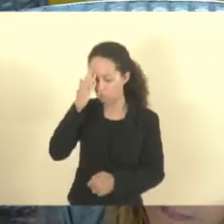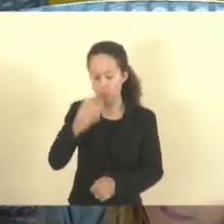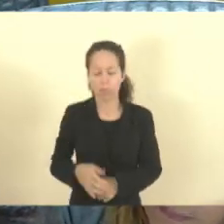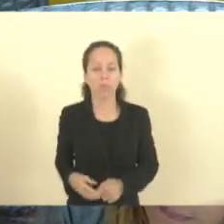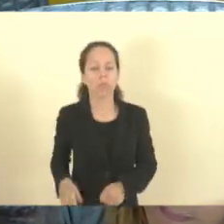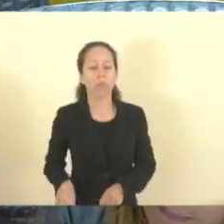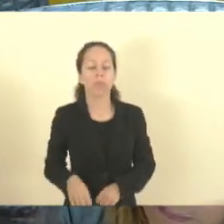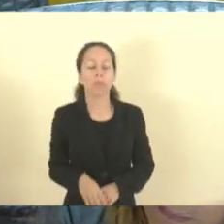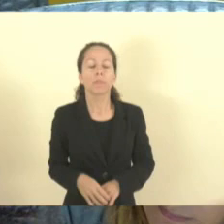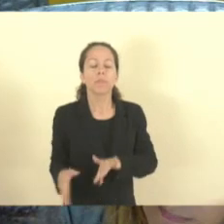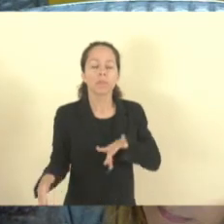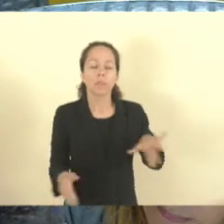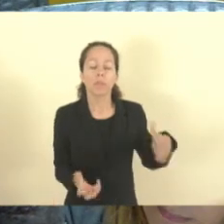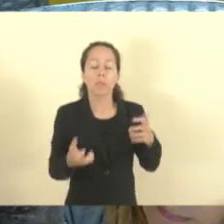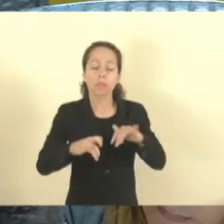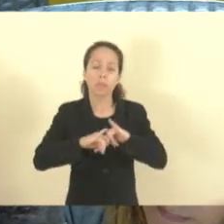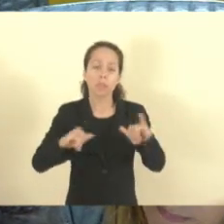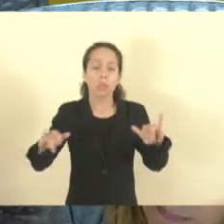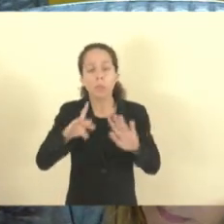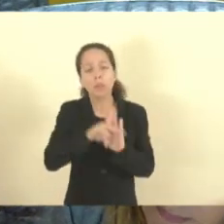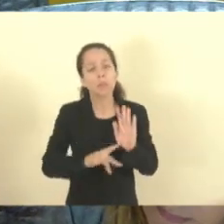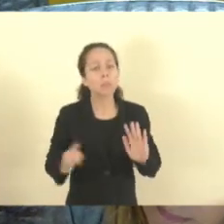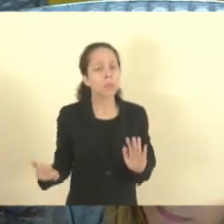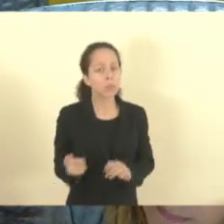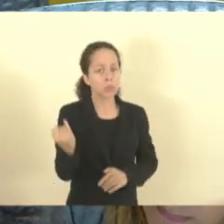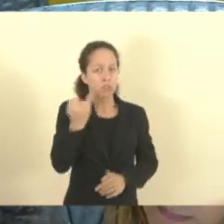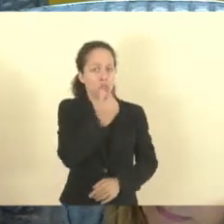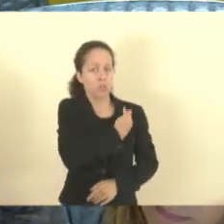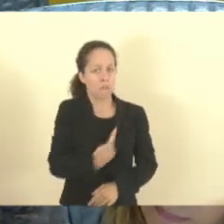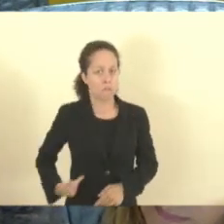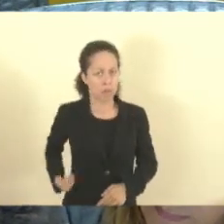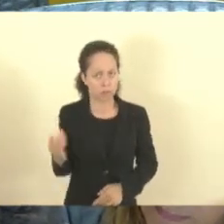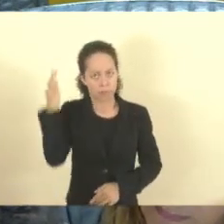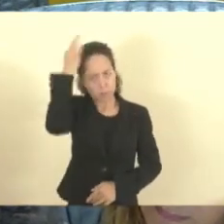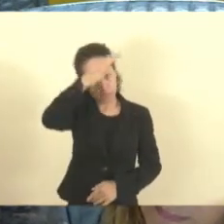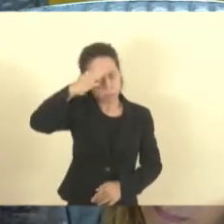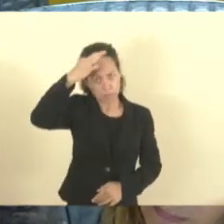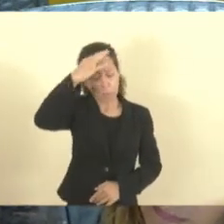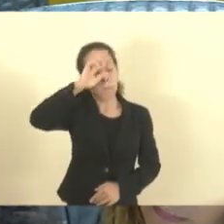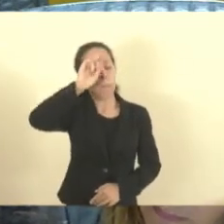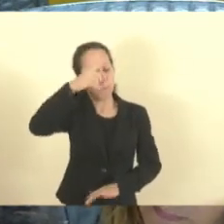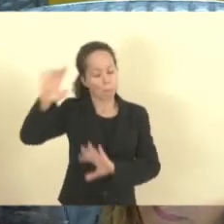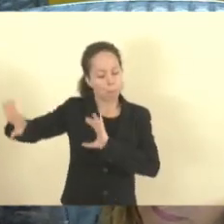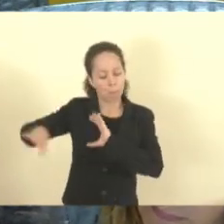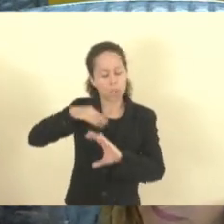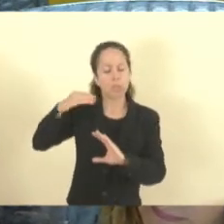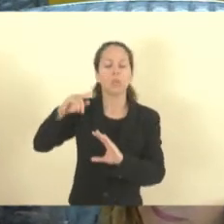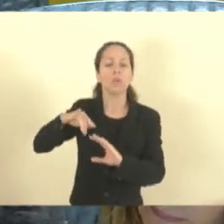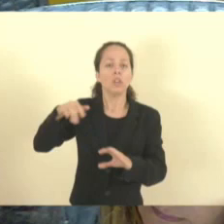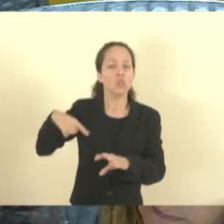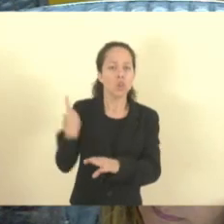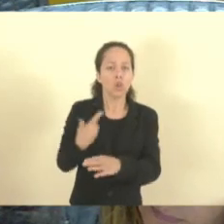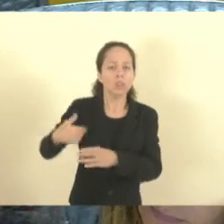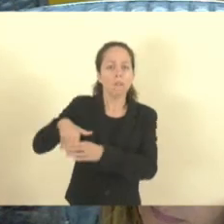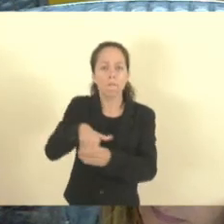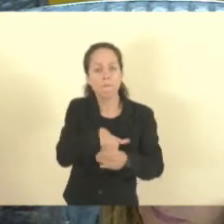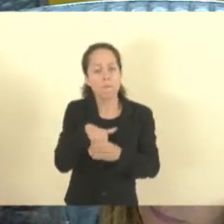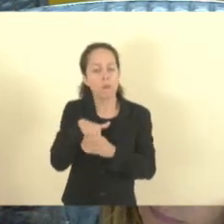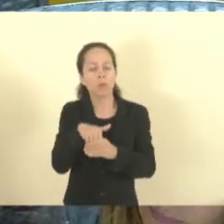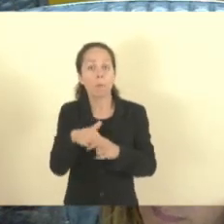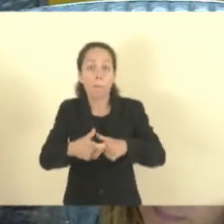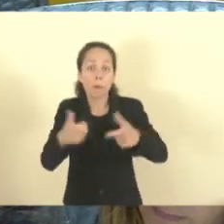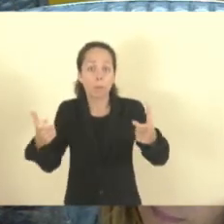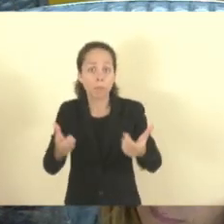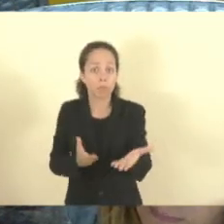governo do estado mandou para essa casa e aprovado agora pela maioria, um projeto que protege o